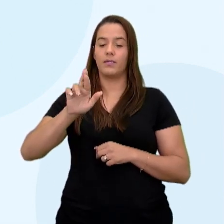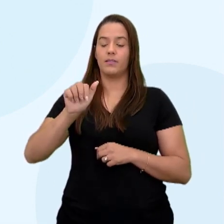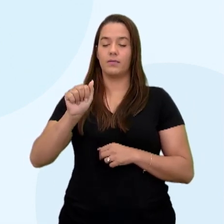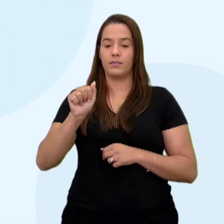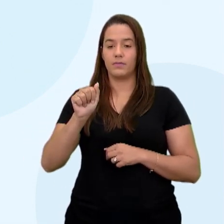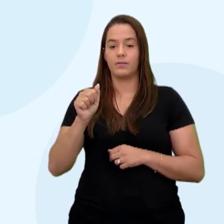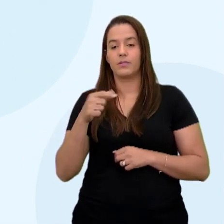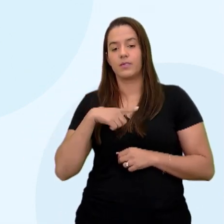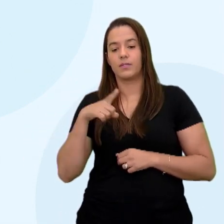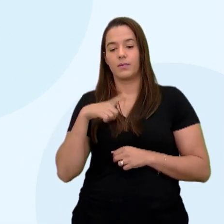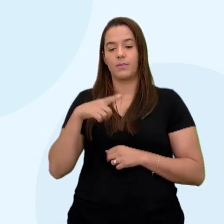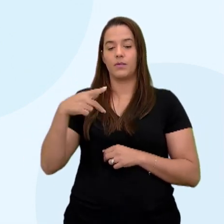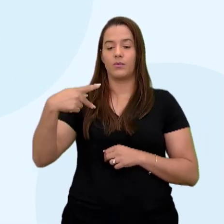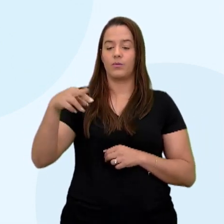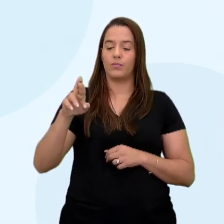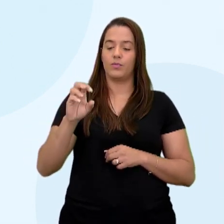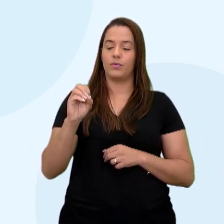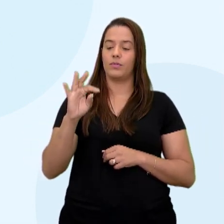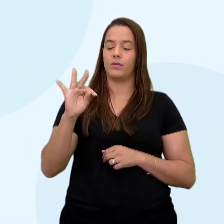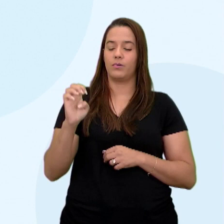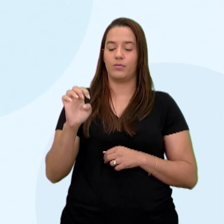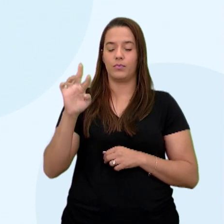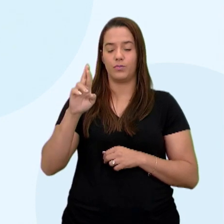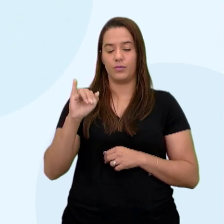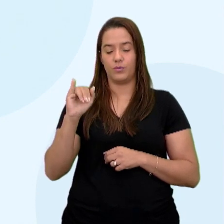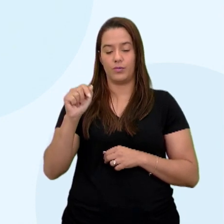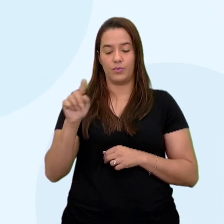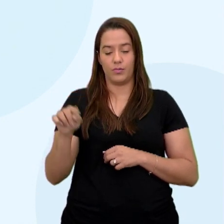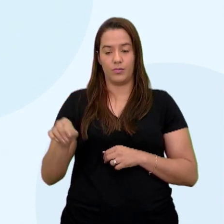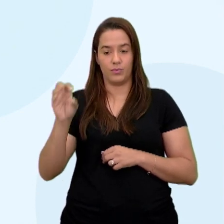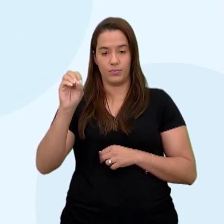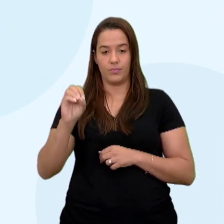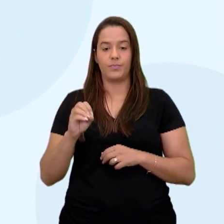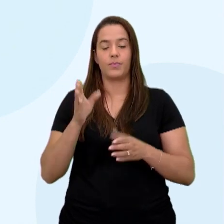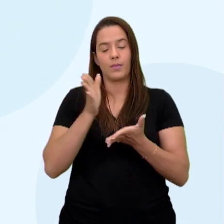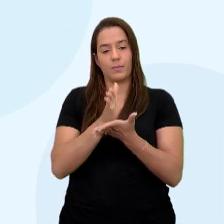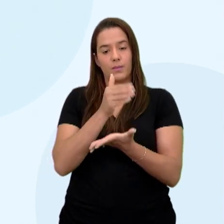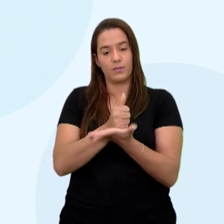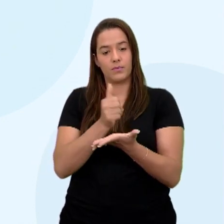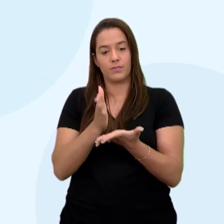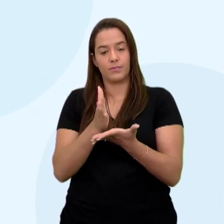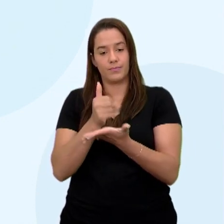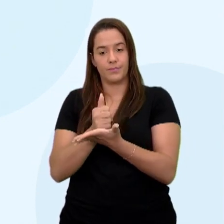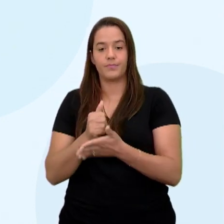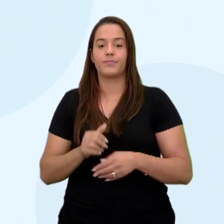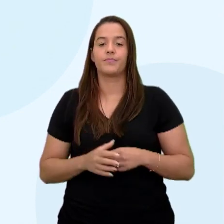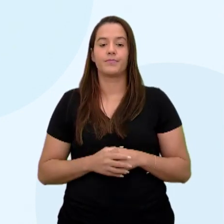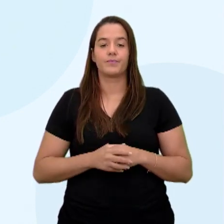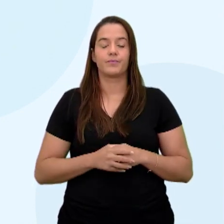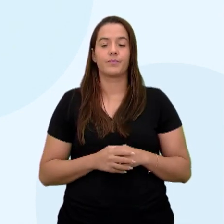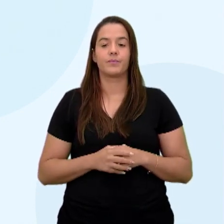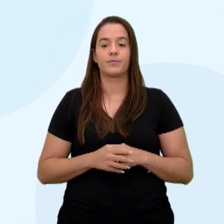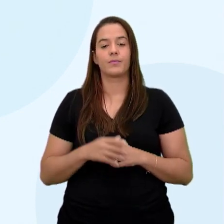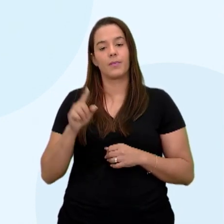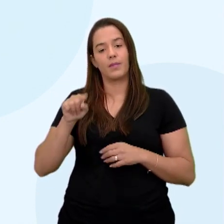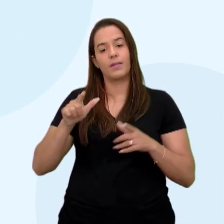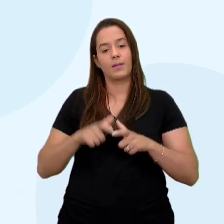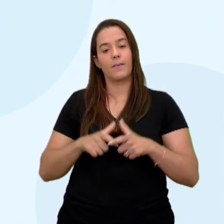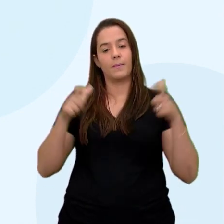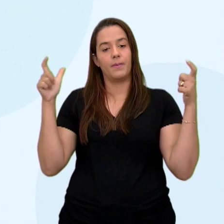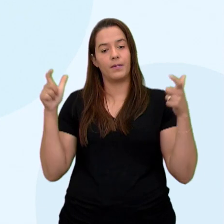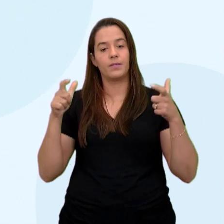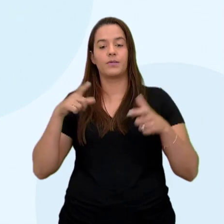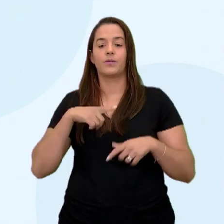no Proterozoico, né, e aí também com as suas divisões aí, né, o Arqueano tem lá o El-Arqueano,